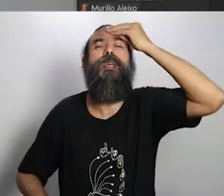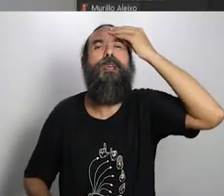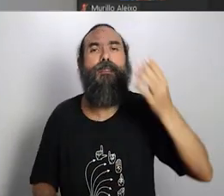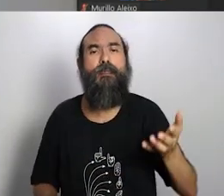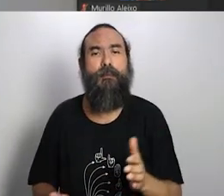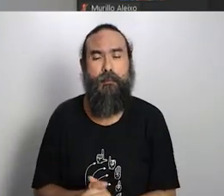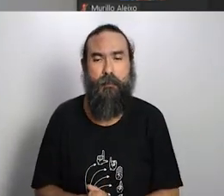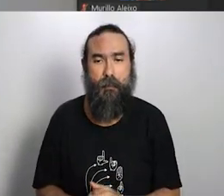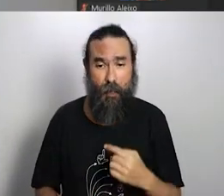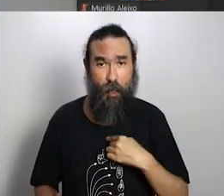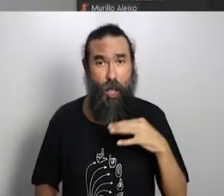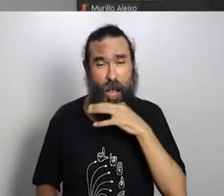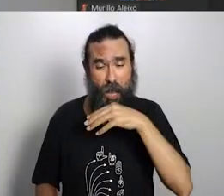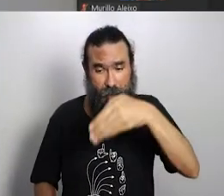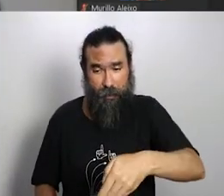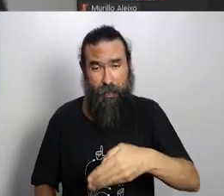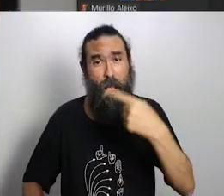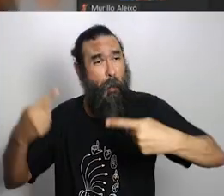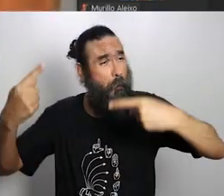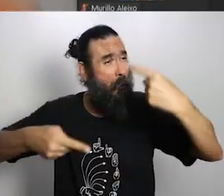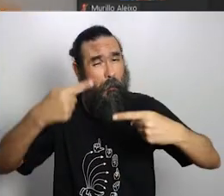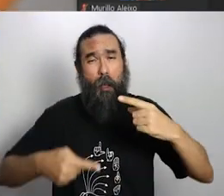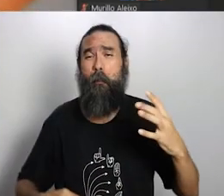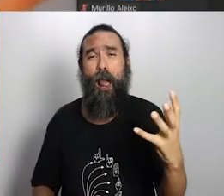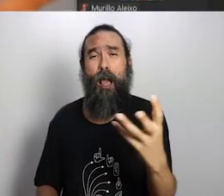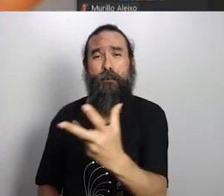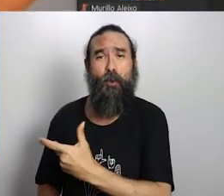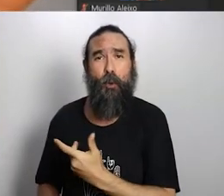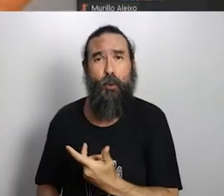Isso é maravilhoso, mas isso todo mundo está acostumado.